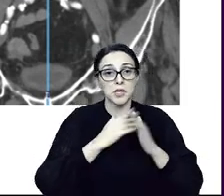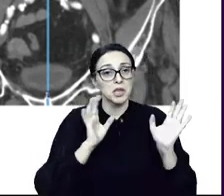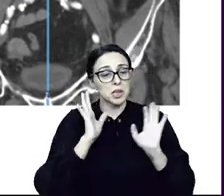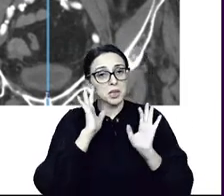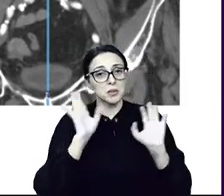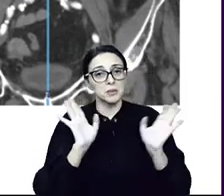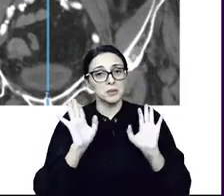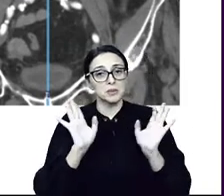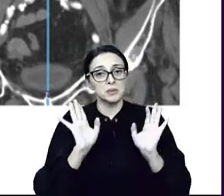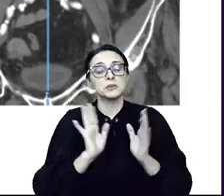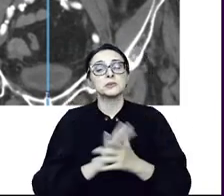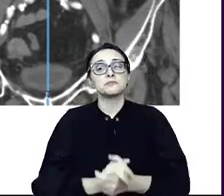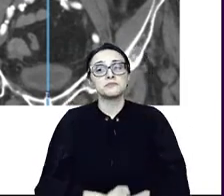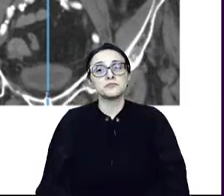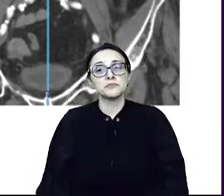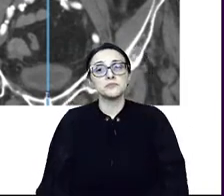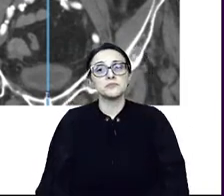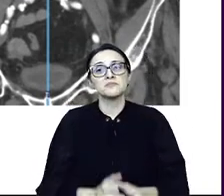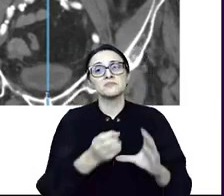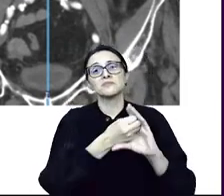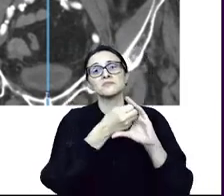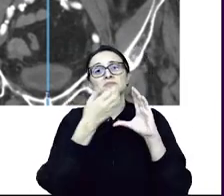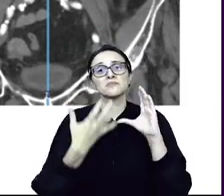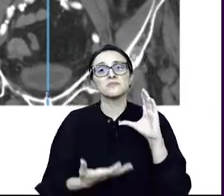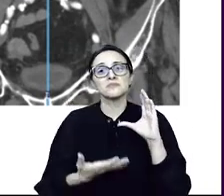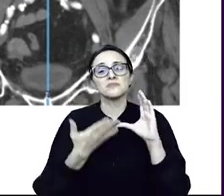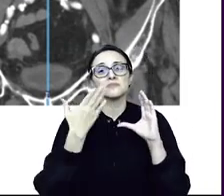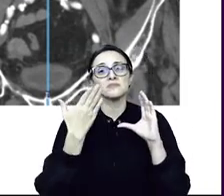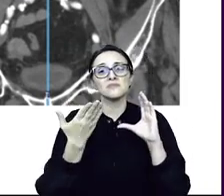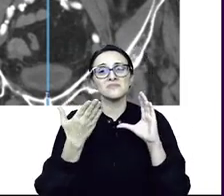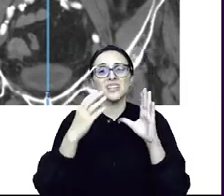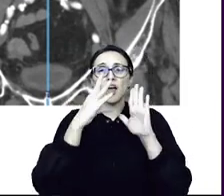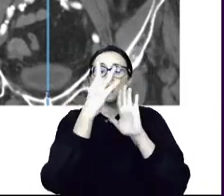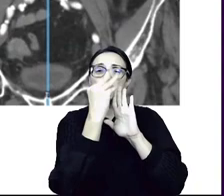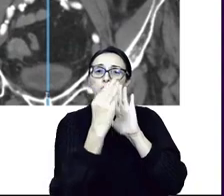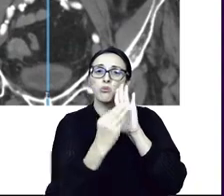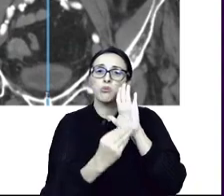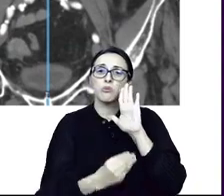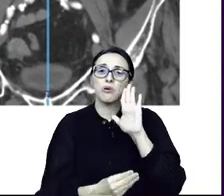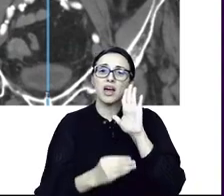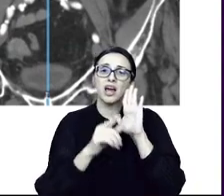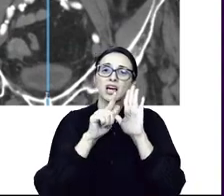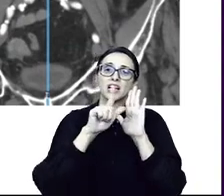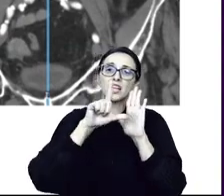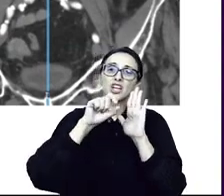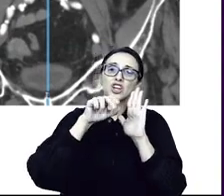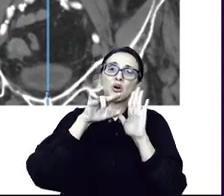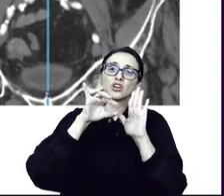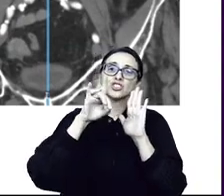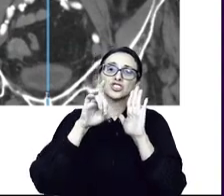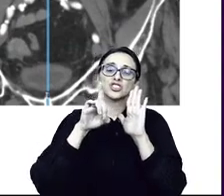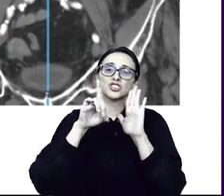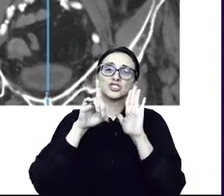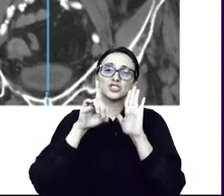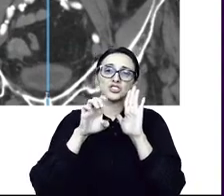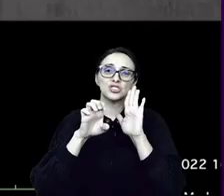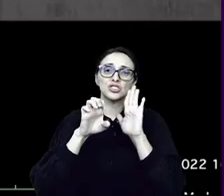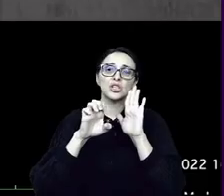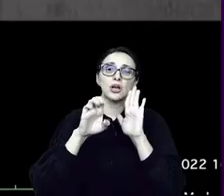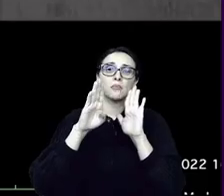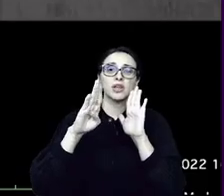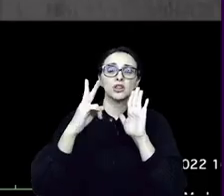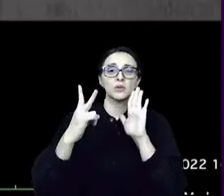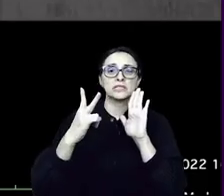estava caminhando. A caracterização radiográfica da glenoide tipo B2 ou C. Como que a gente pode fazer